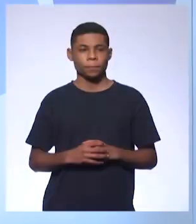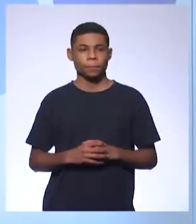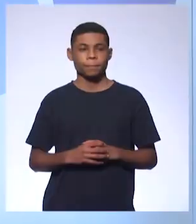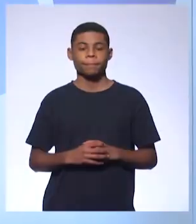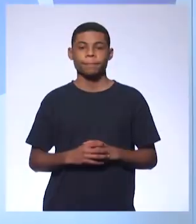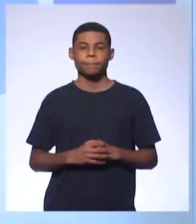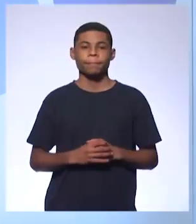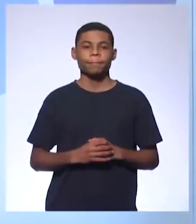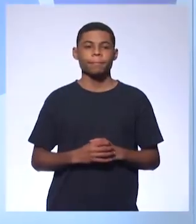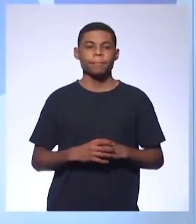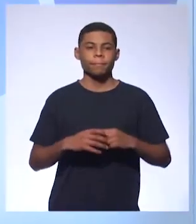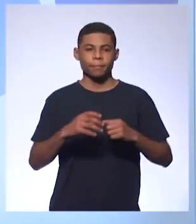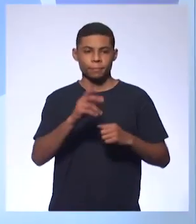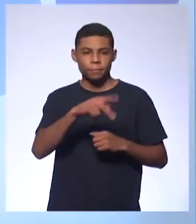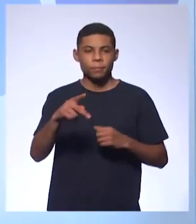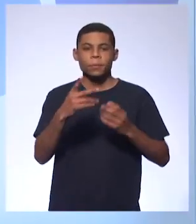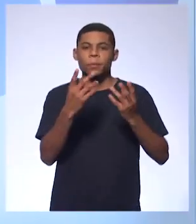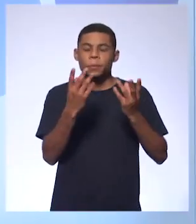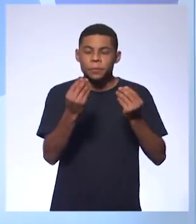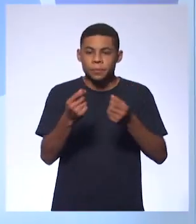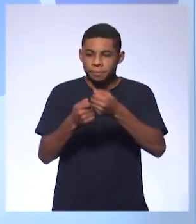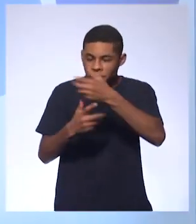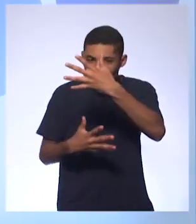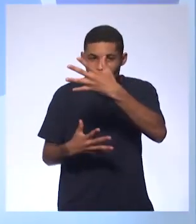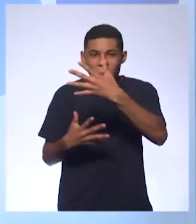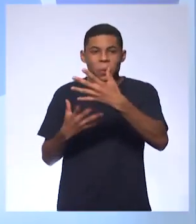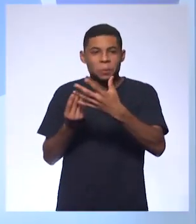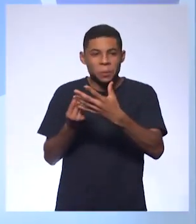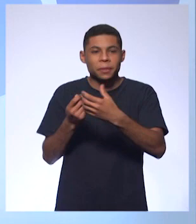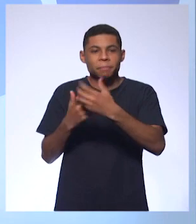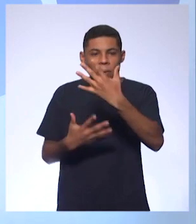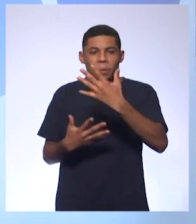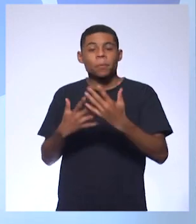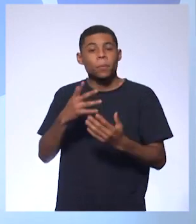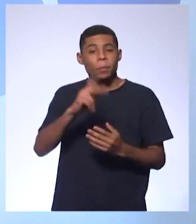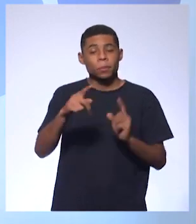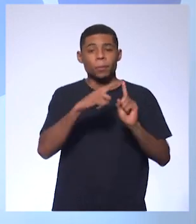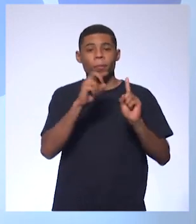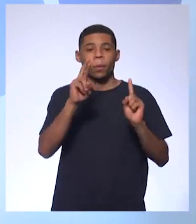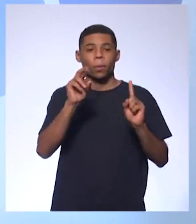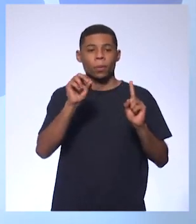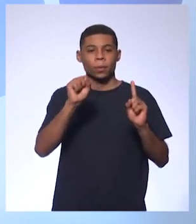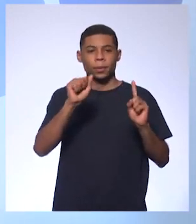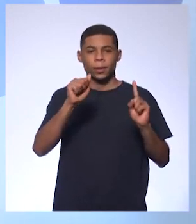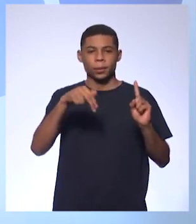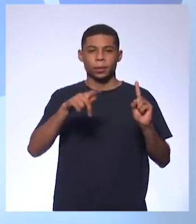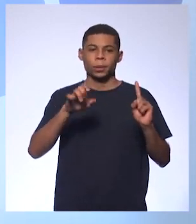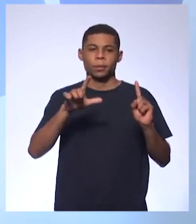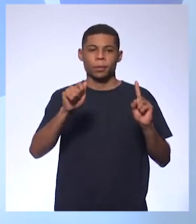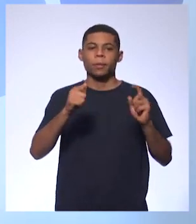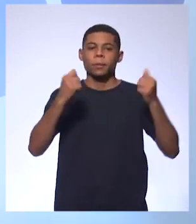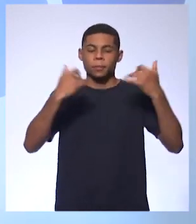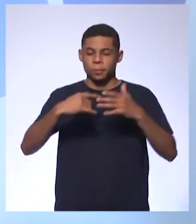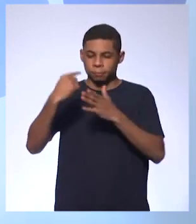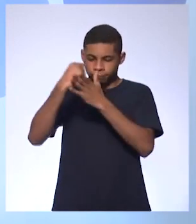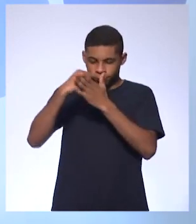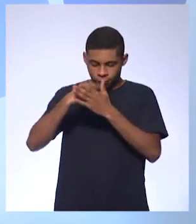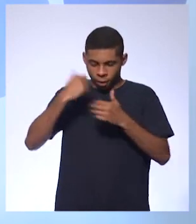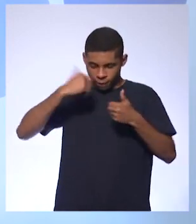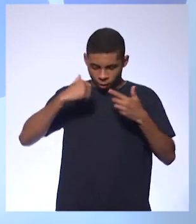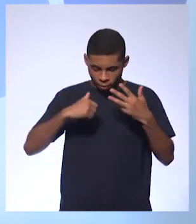Olha só, professora, bastante interação aqui. A professora Rosângela citou se avaliar para atingir